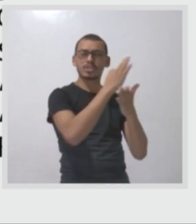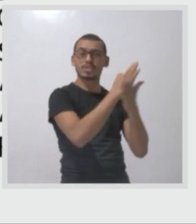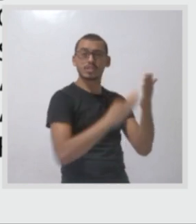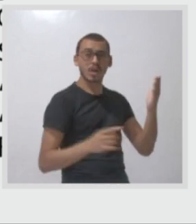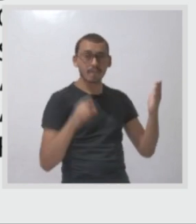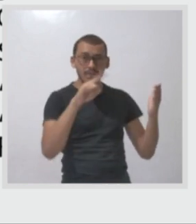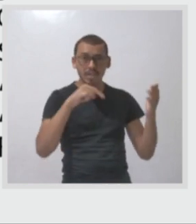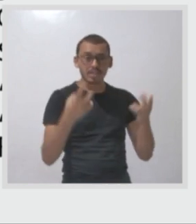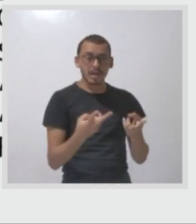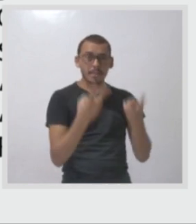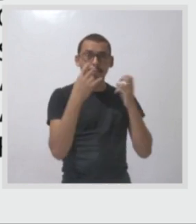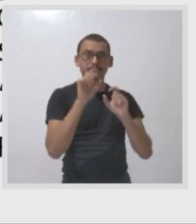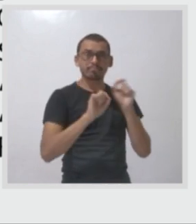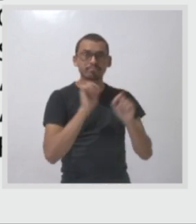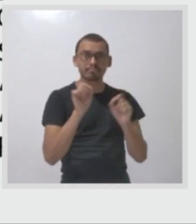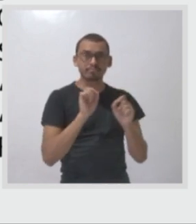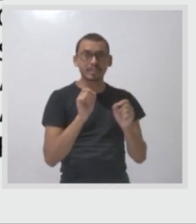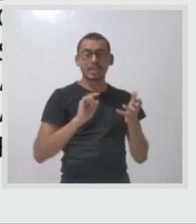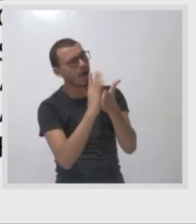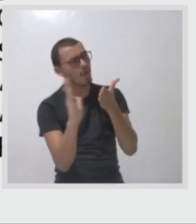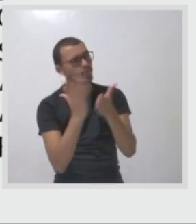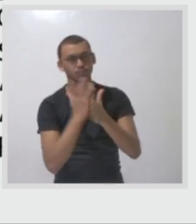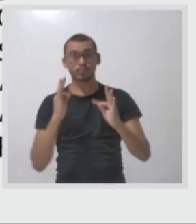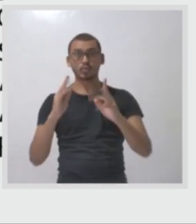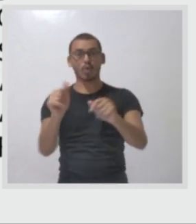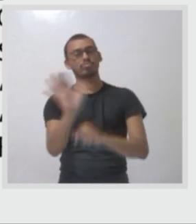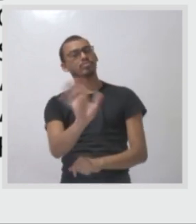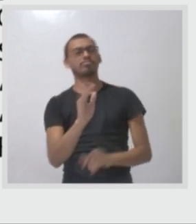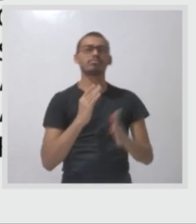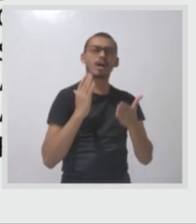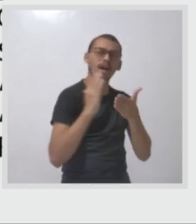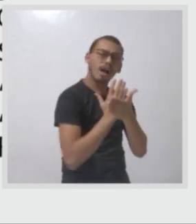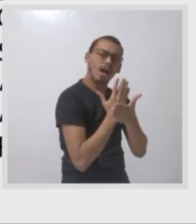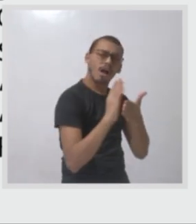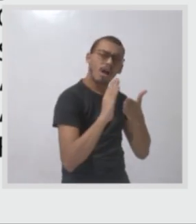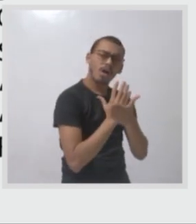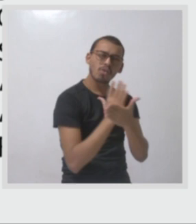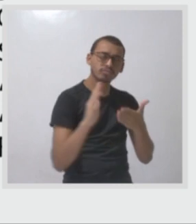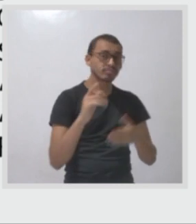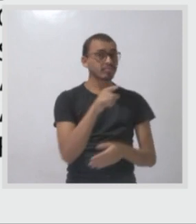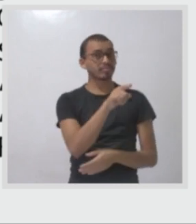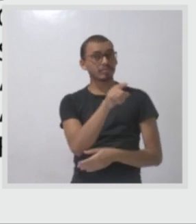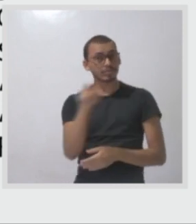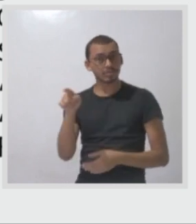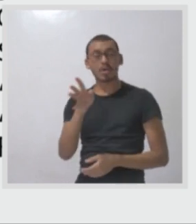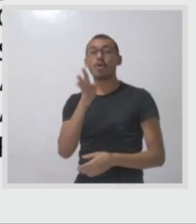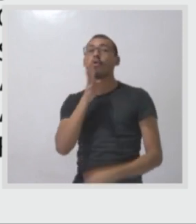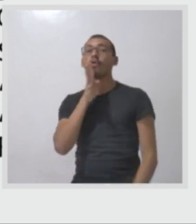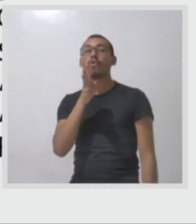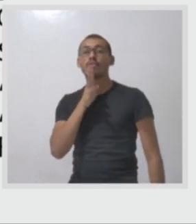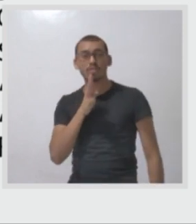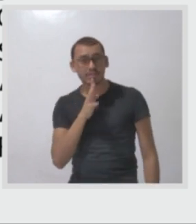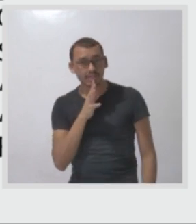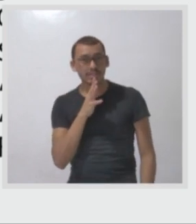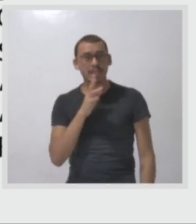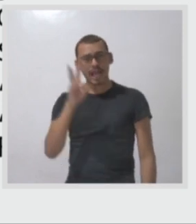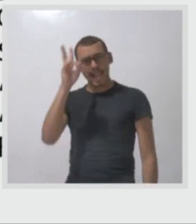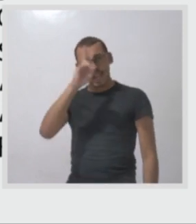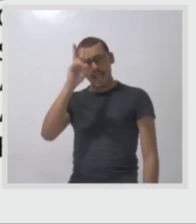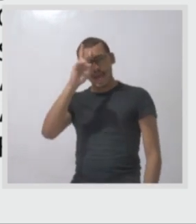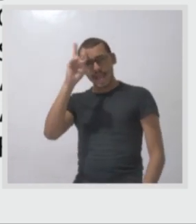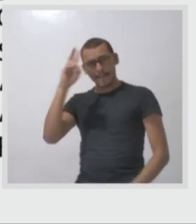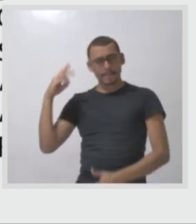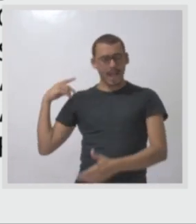que eles são inesgotáveis, tá certo? Eu trouxe aqui alguns para que vocês possam conhecer e dá uma lembrada,